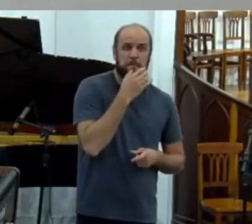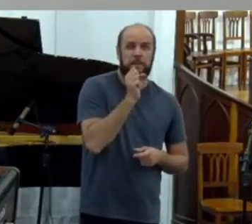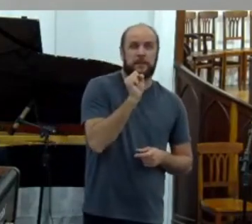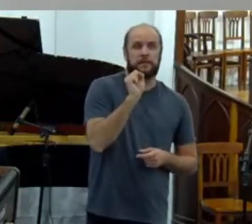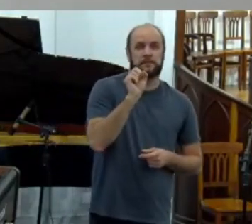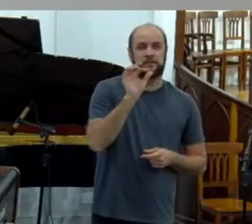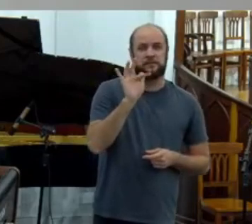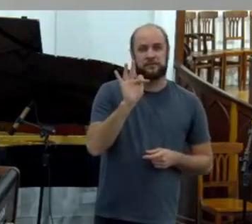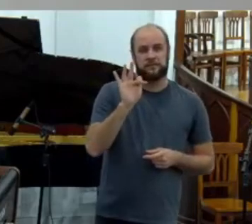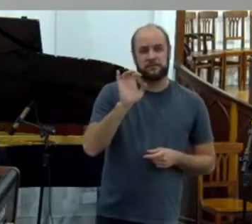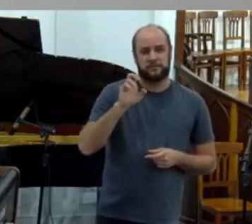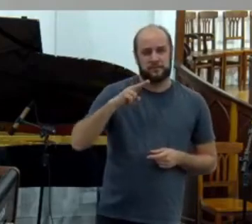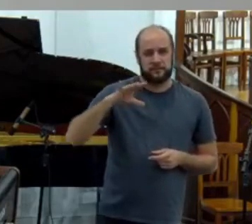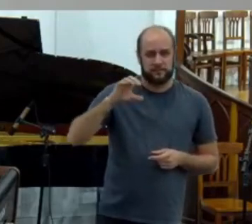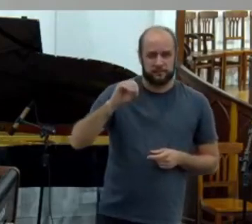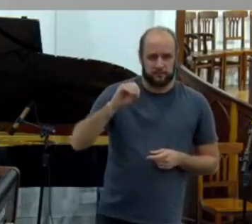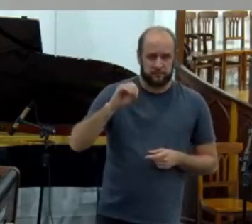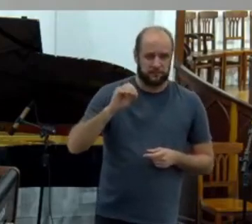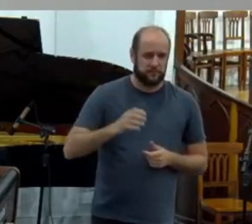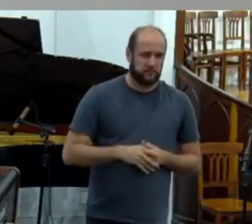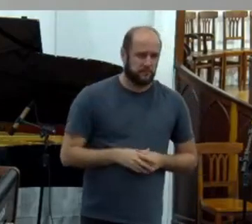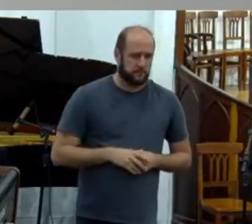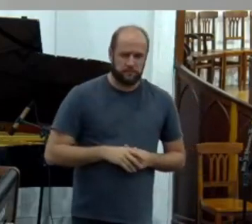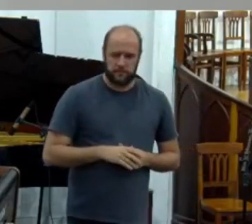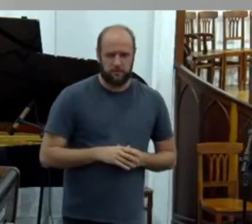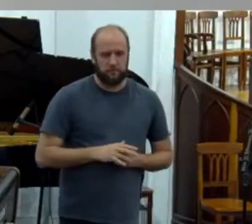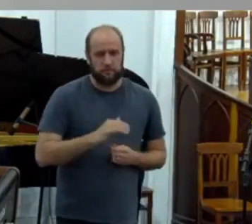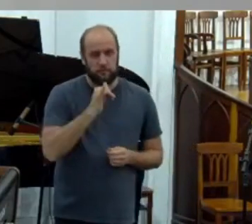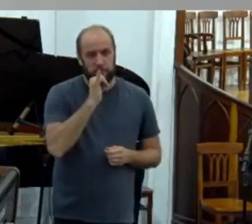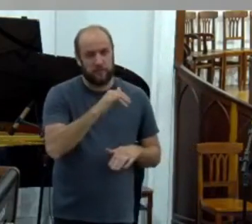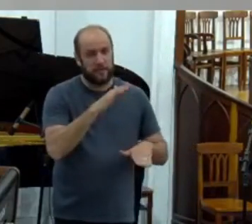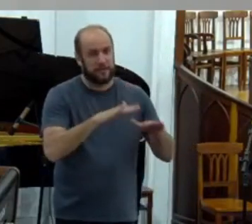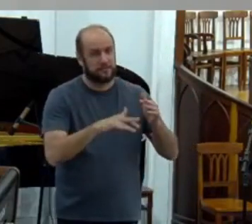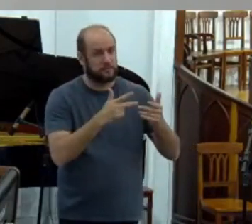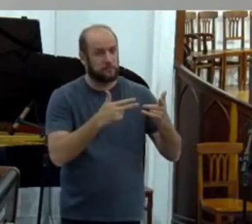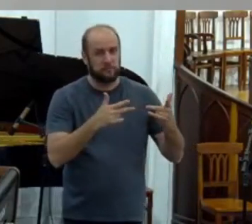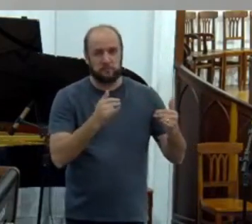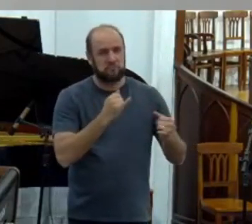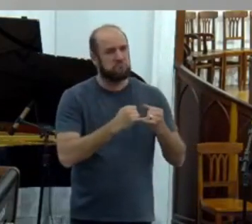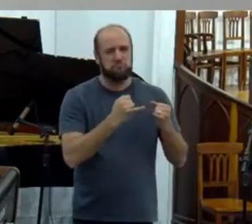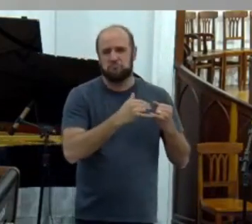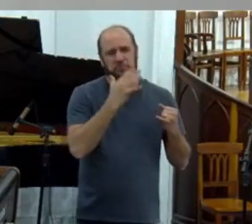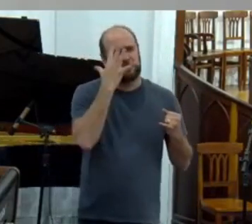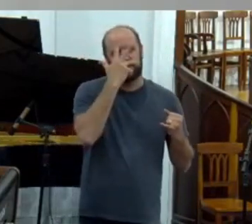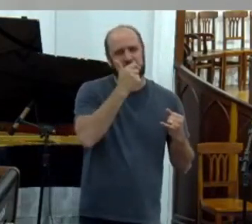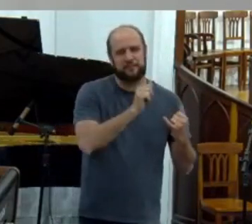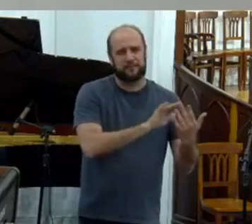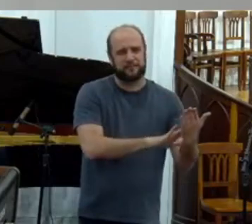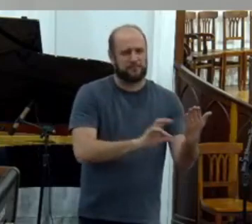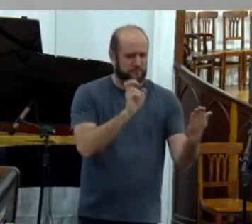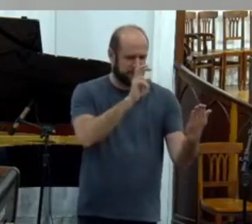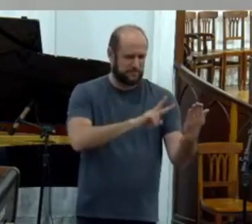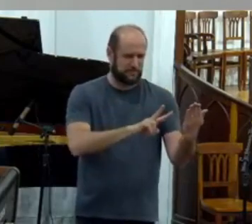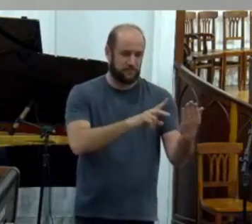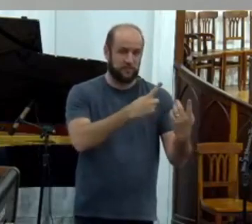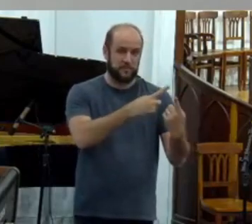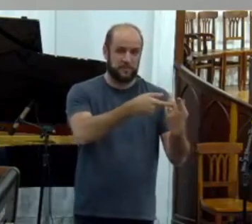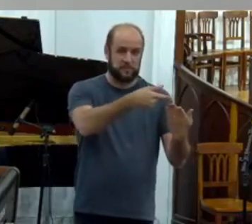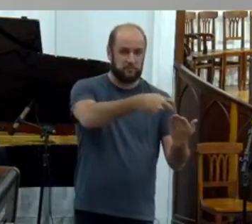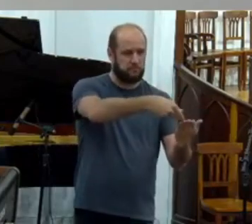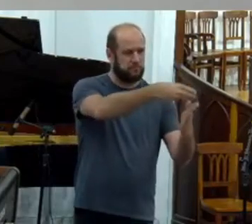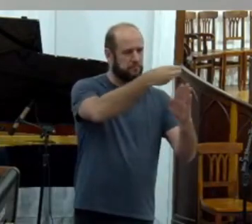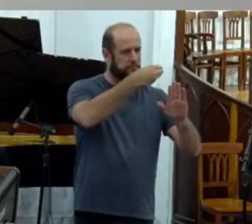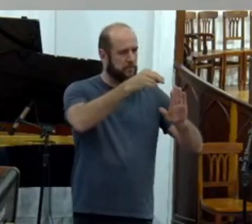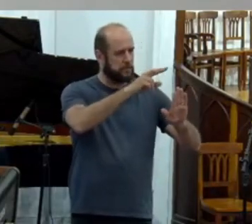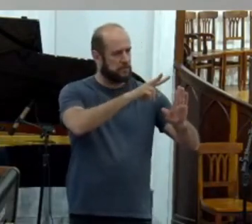memória ao tapeceiro, que fala que às vezes as coisas não parecem tão belas num primeiro momento, mas quando a gente olha do outro lado, a gente